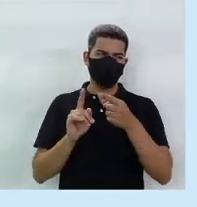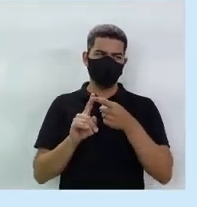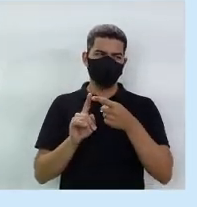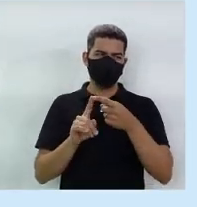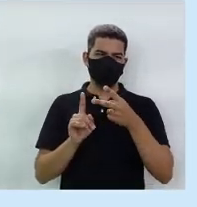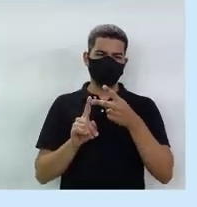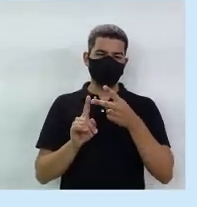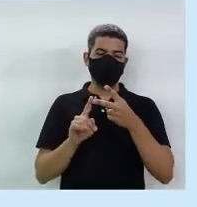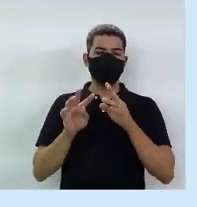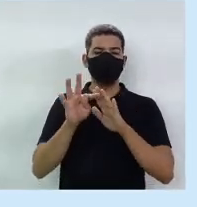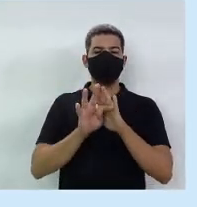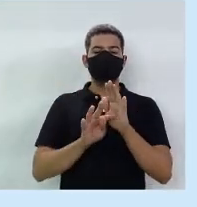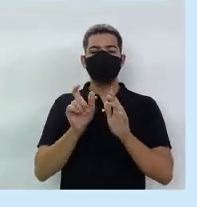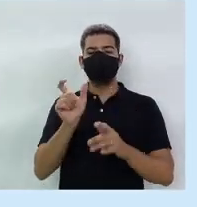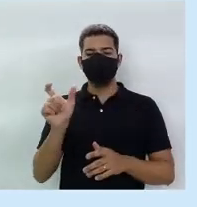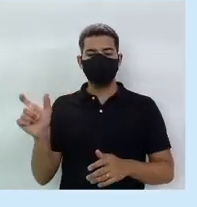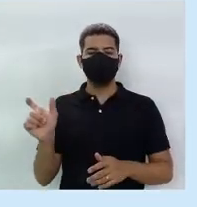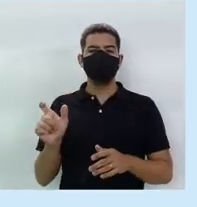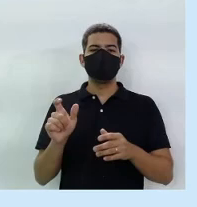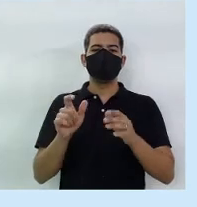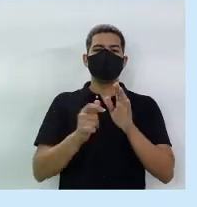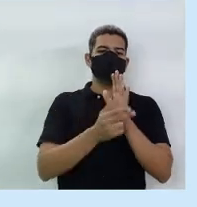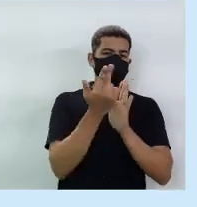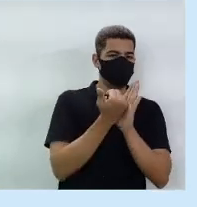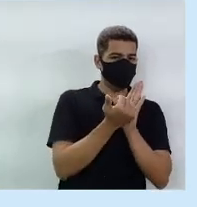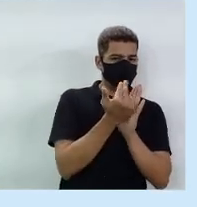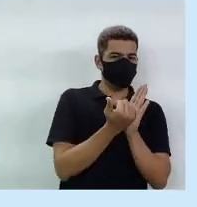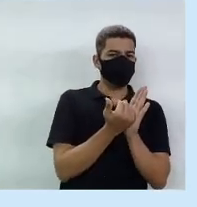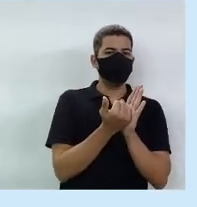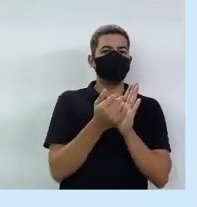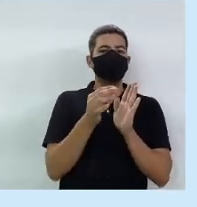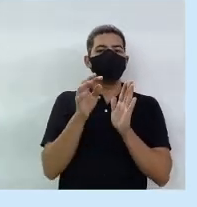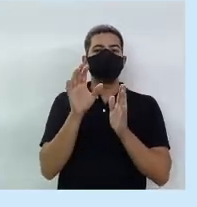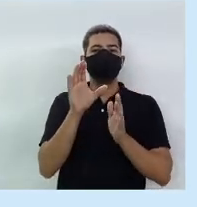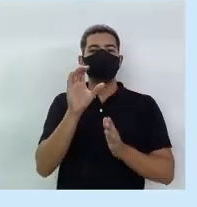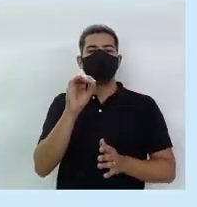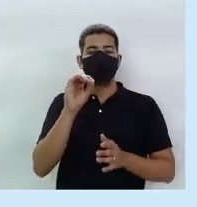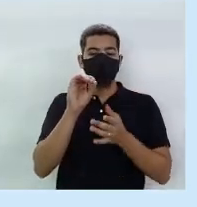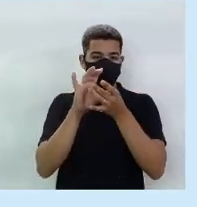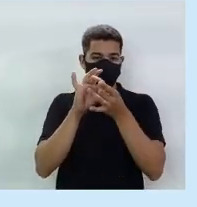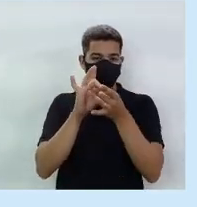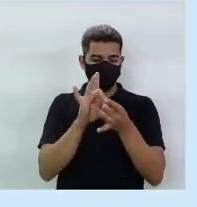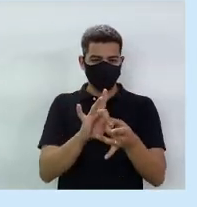texto verbal, texto não verbal, o contexto, a